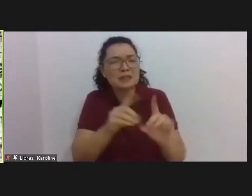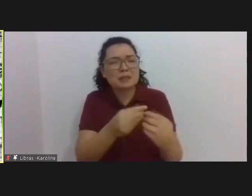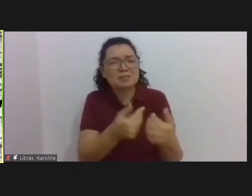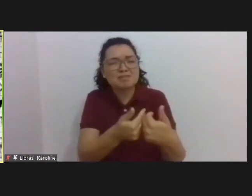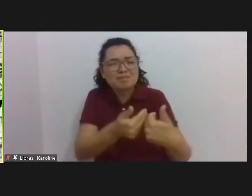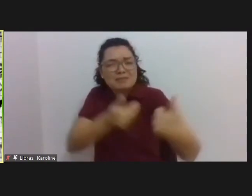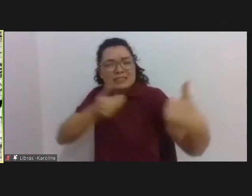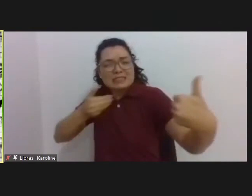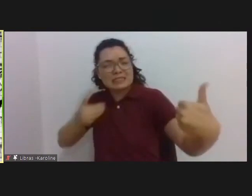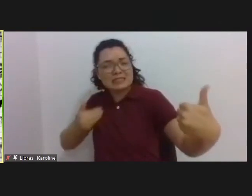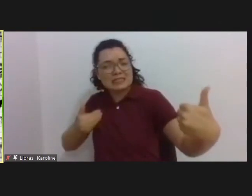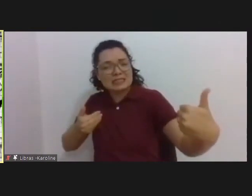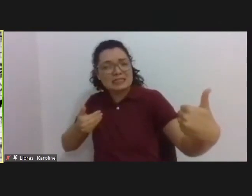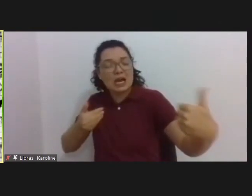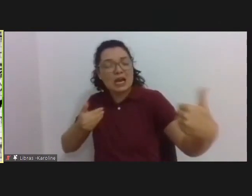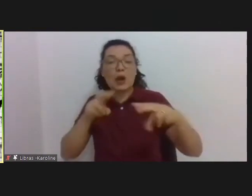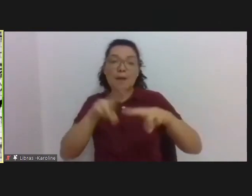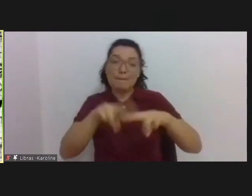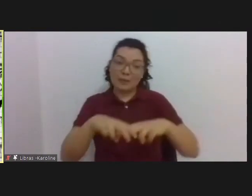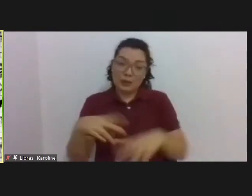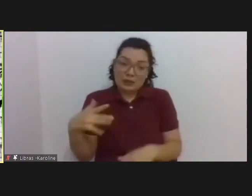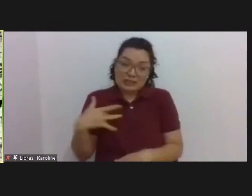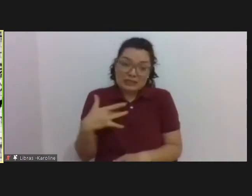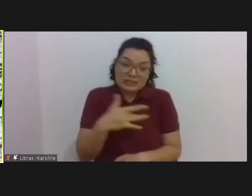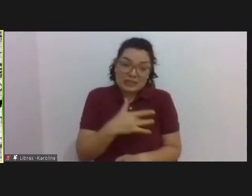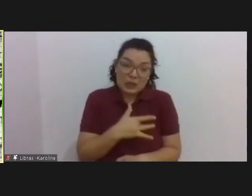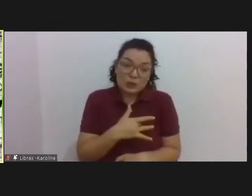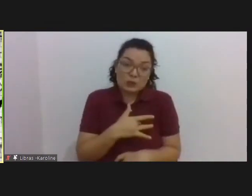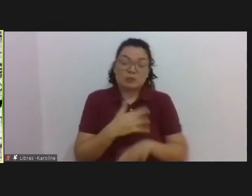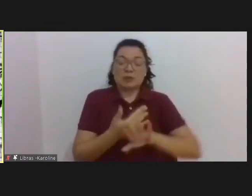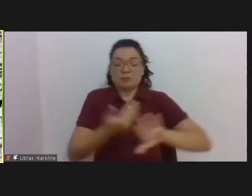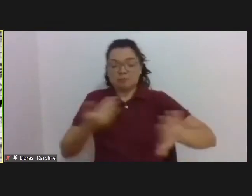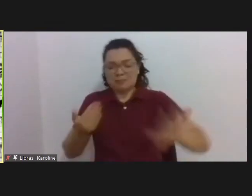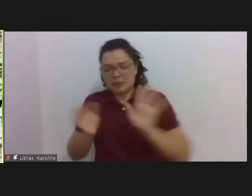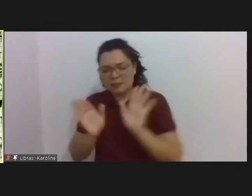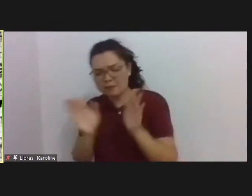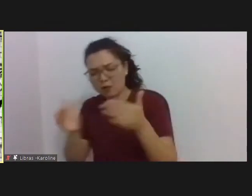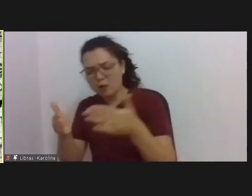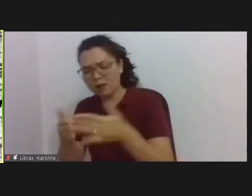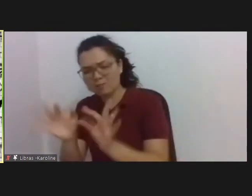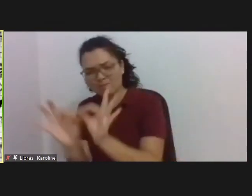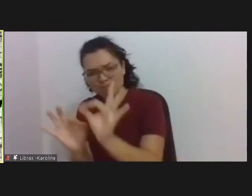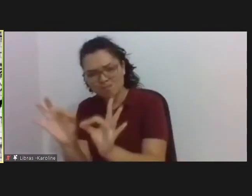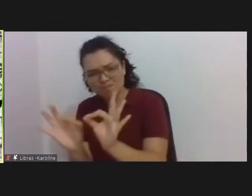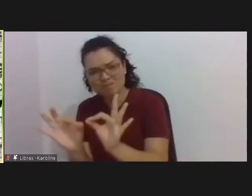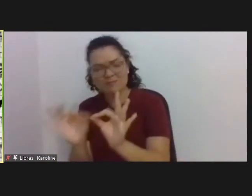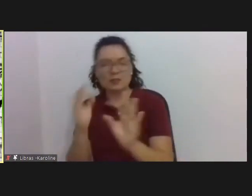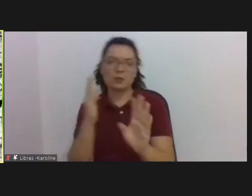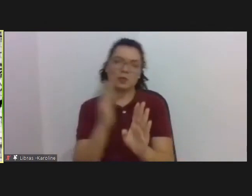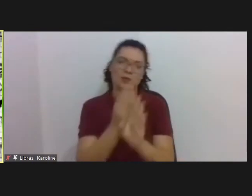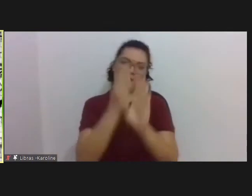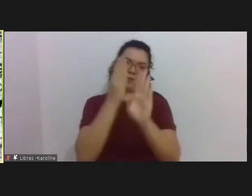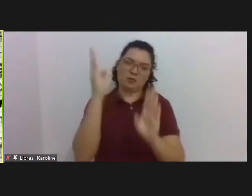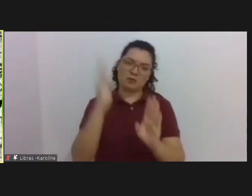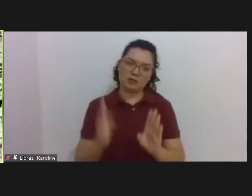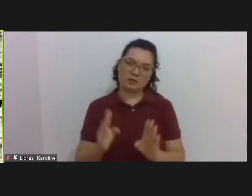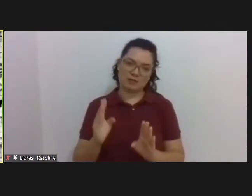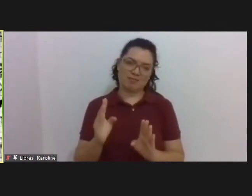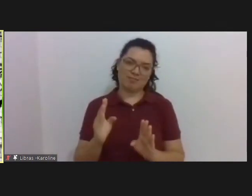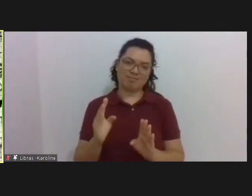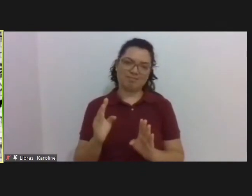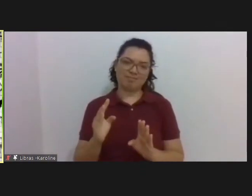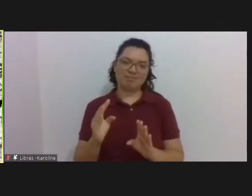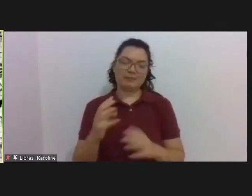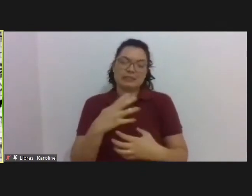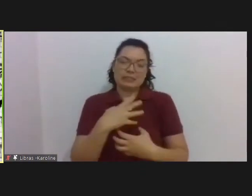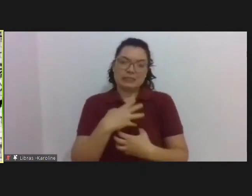saúde, para estar na organização do sexto Enam Park. Desta família, trago o senso de coletividade e